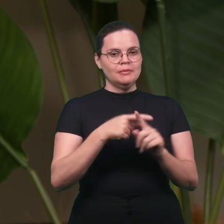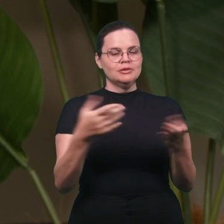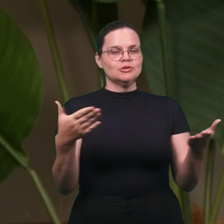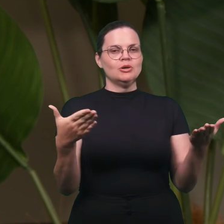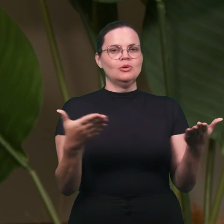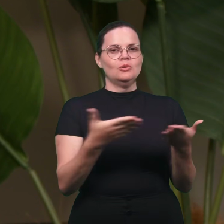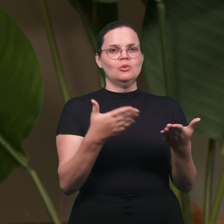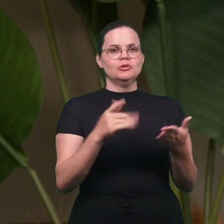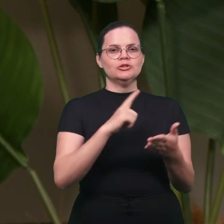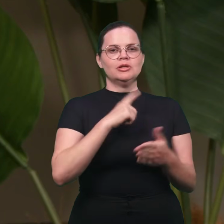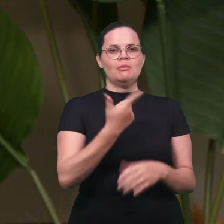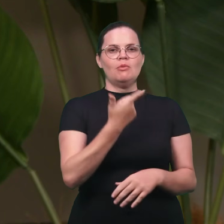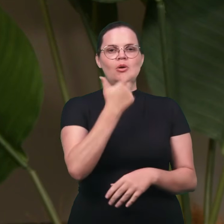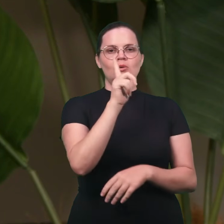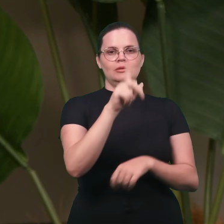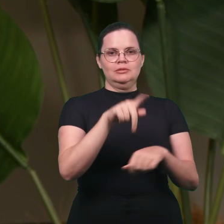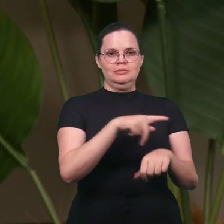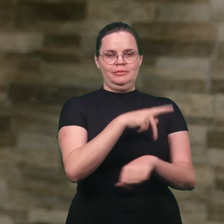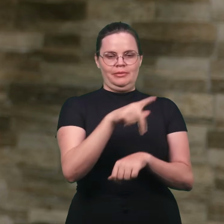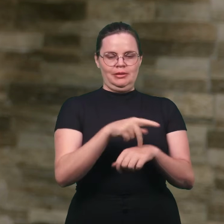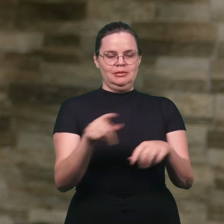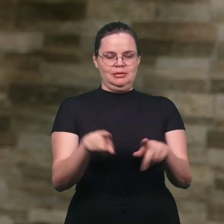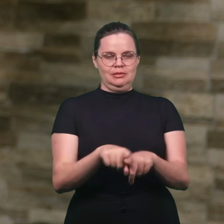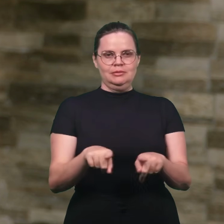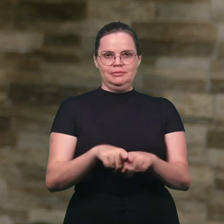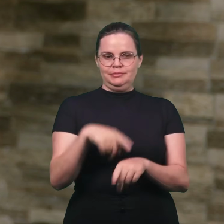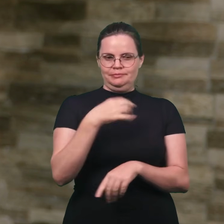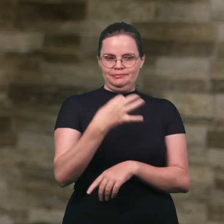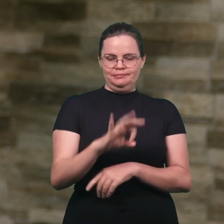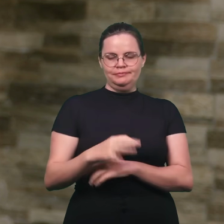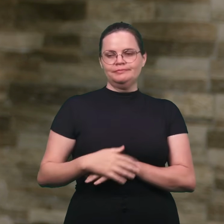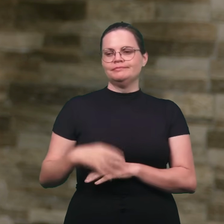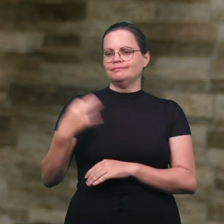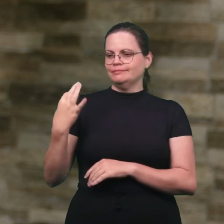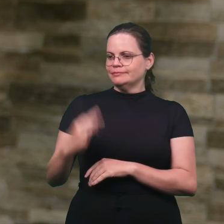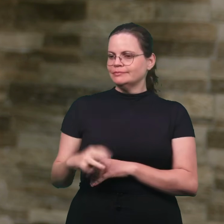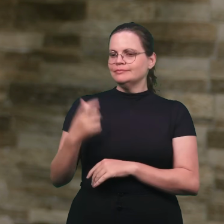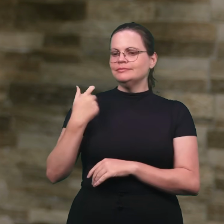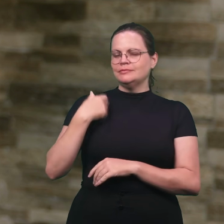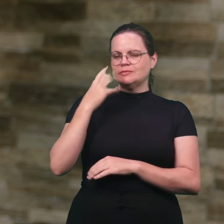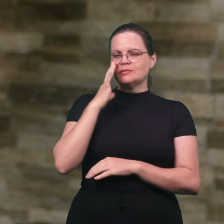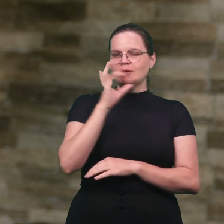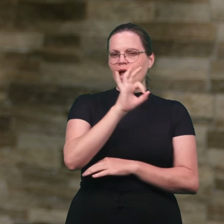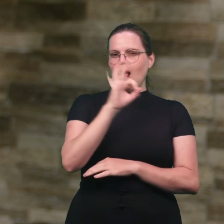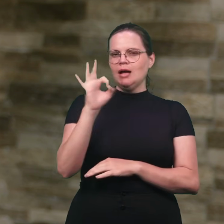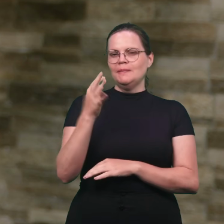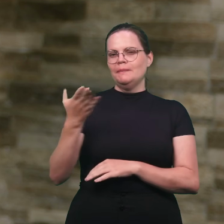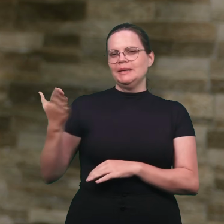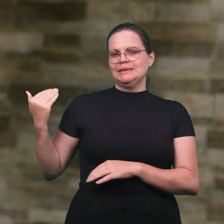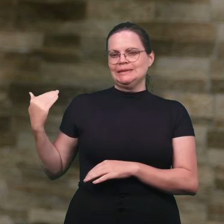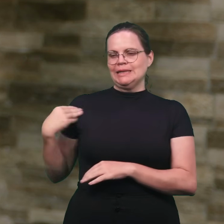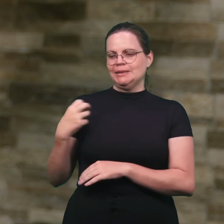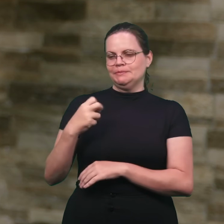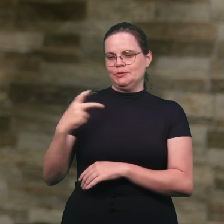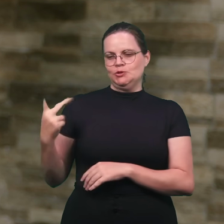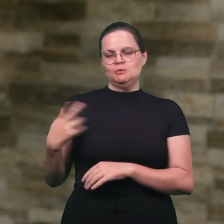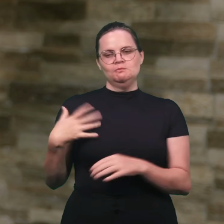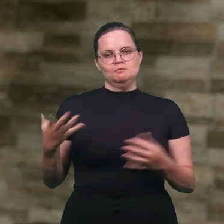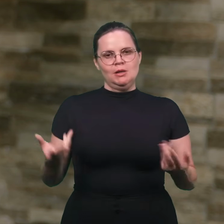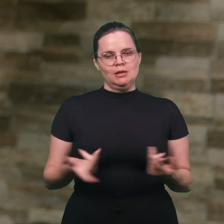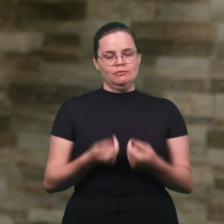para abordar. Glória a Deus, né, pastor Arley? Isso mesmo, eu assisti o programa do Canadá, maravilhoso, os